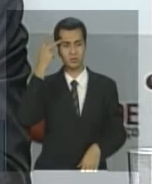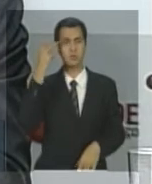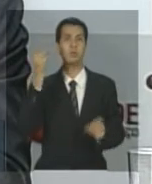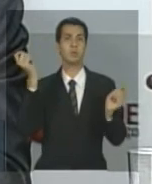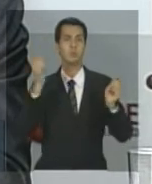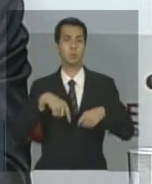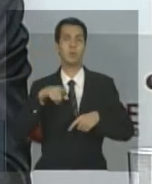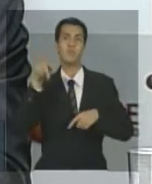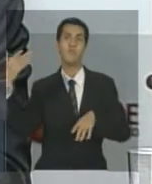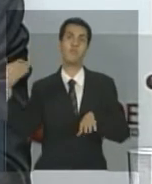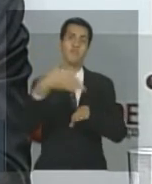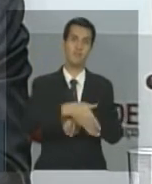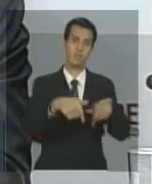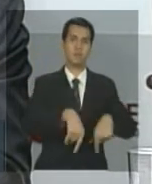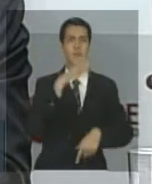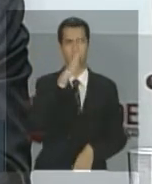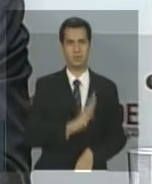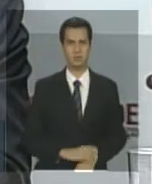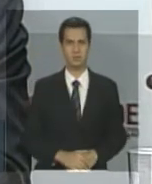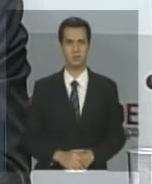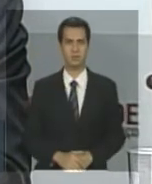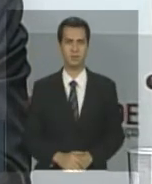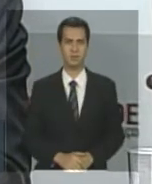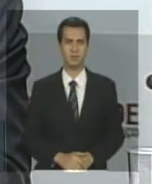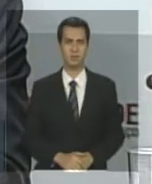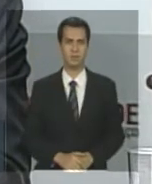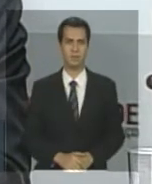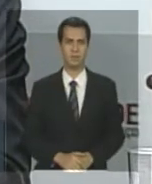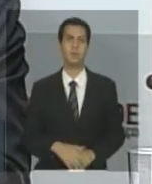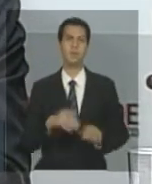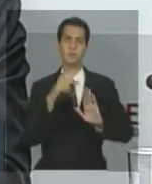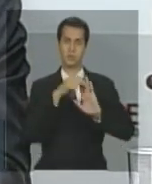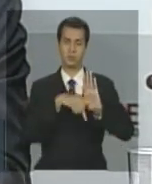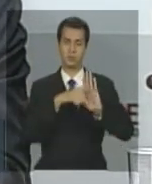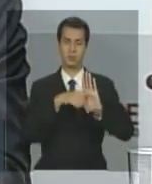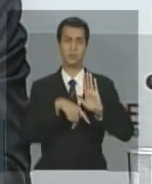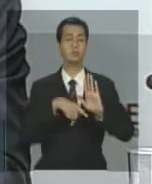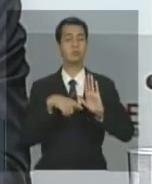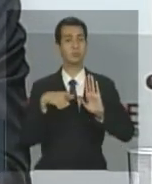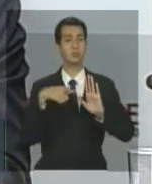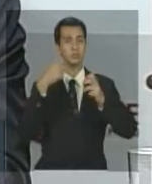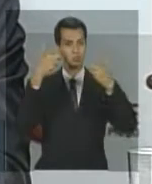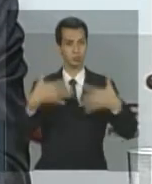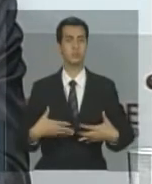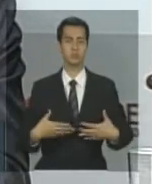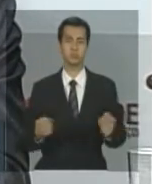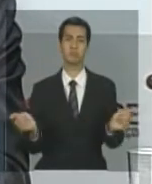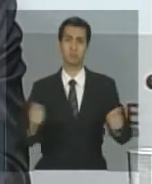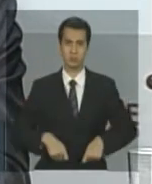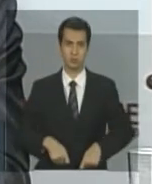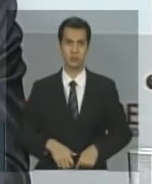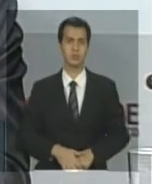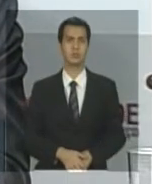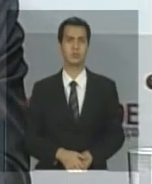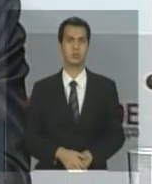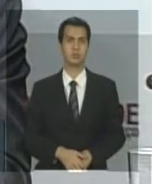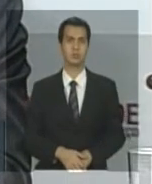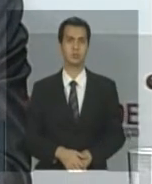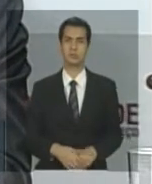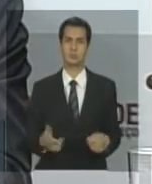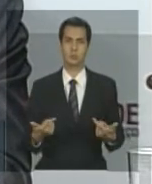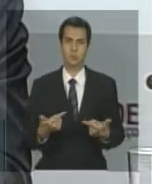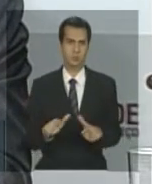no Brasil. Então, essa nova portaria deixa muito claro que isso é possível, não disputa a fila